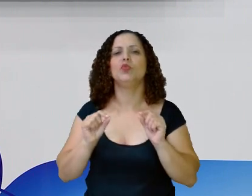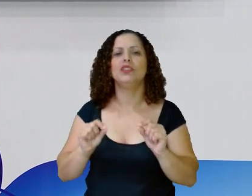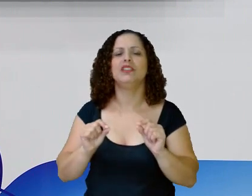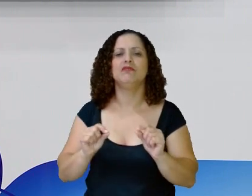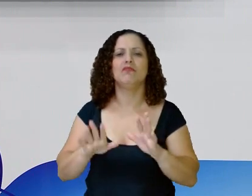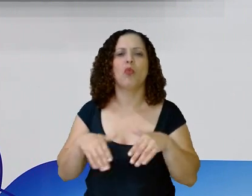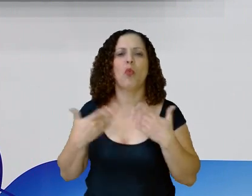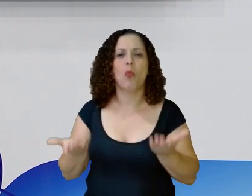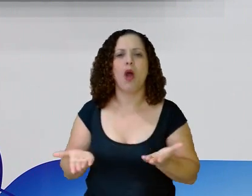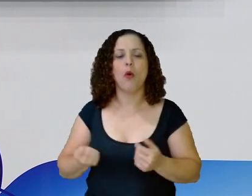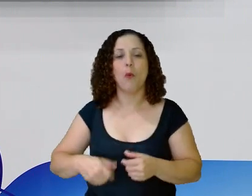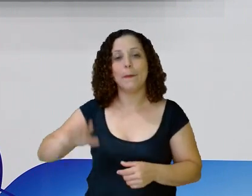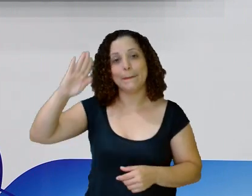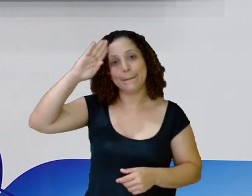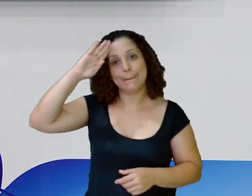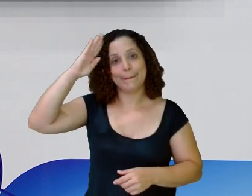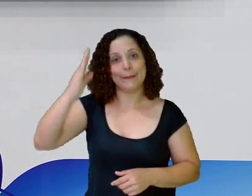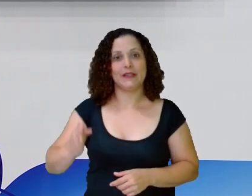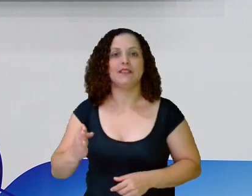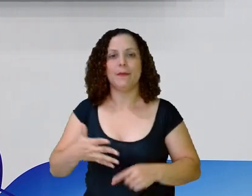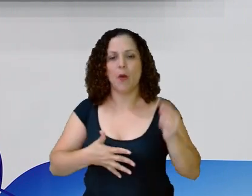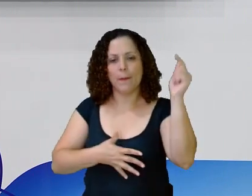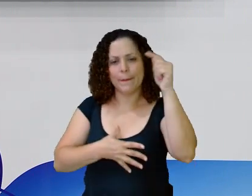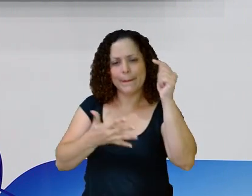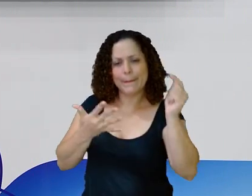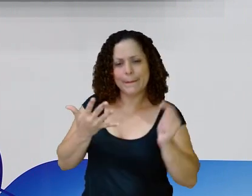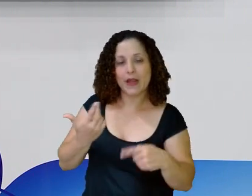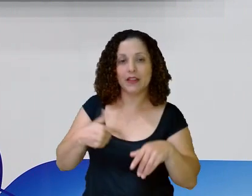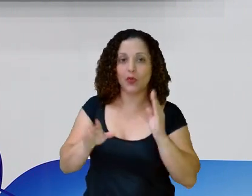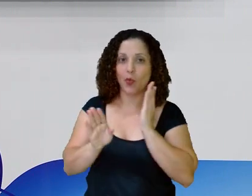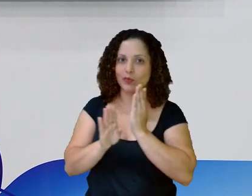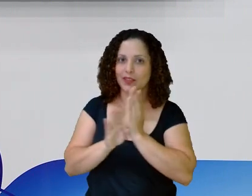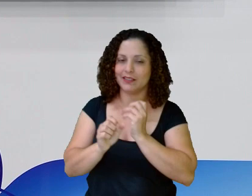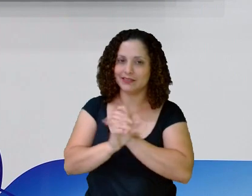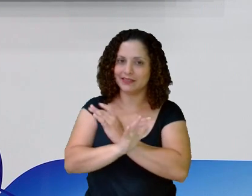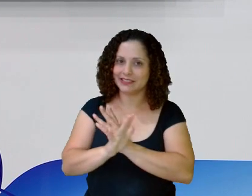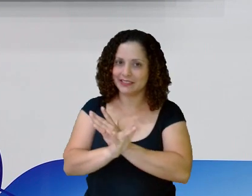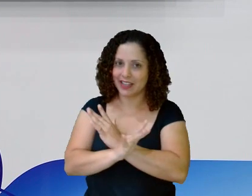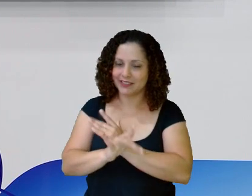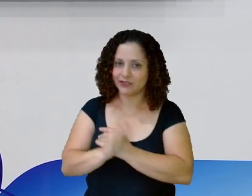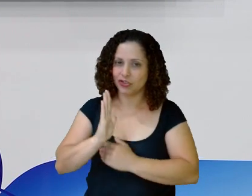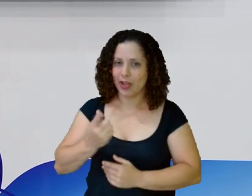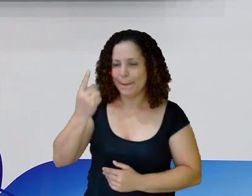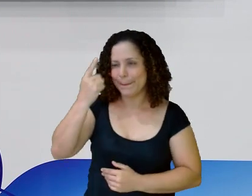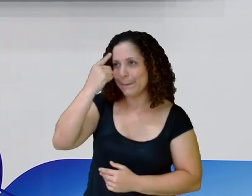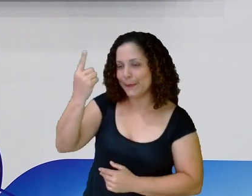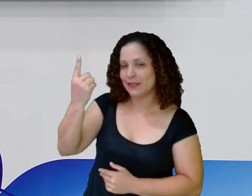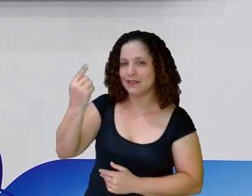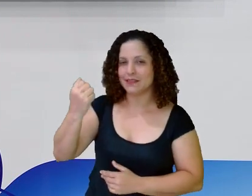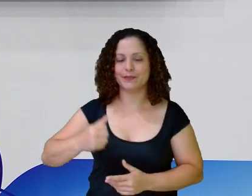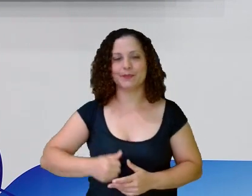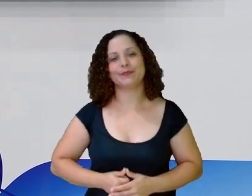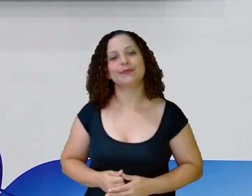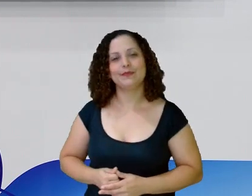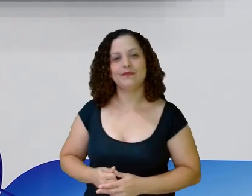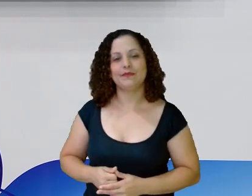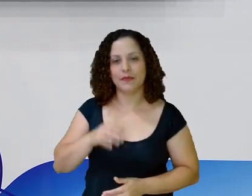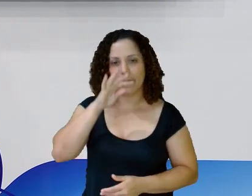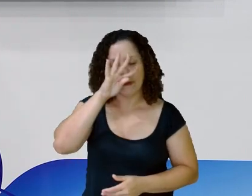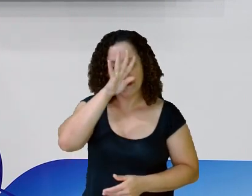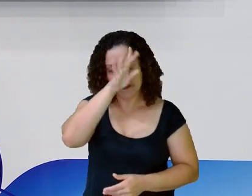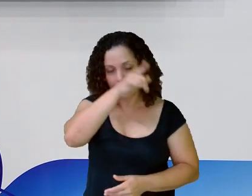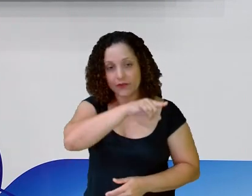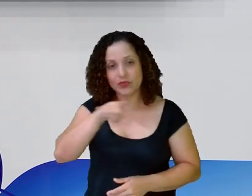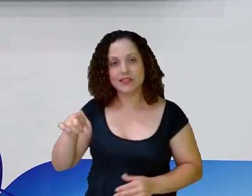são as principais atividades que nós encontramos na cidade? Você já parou para pensar? O pessoal aí da